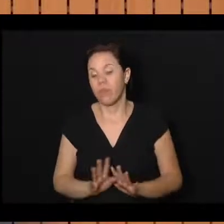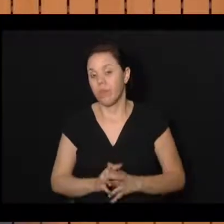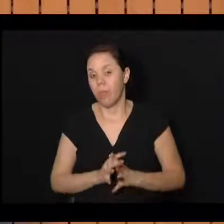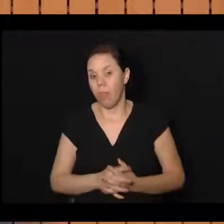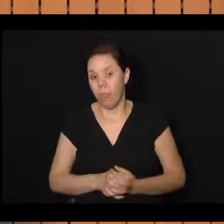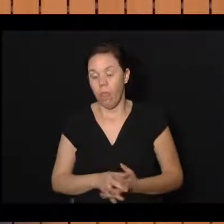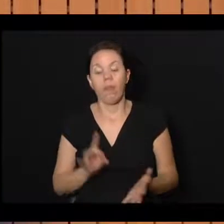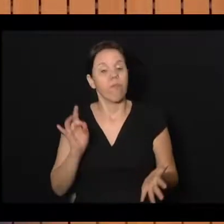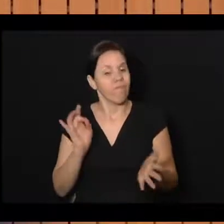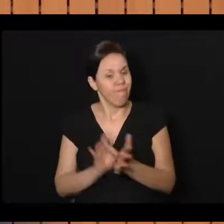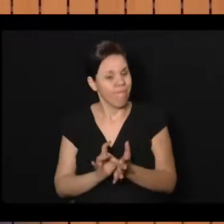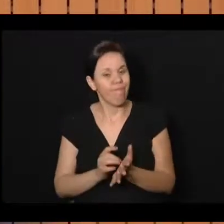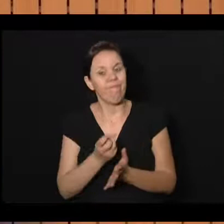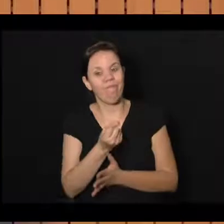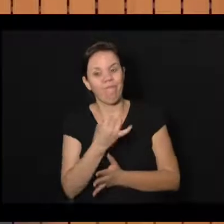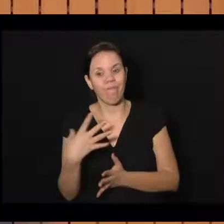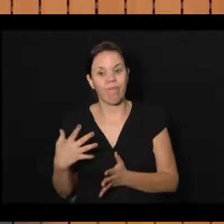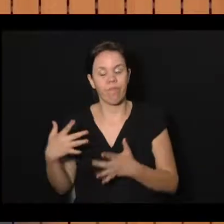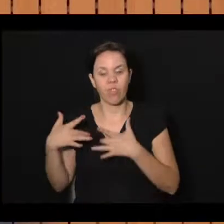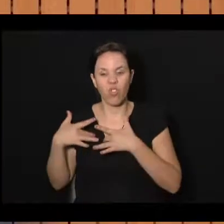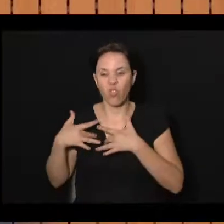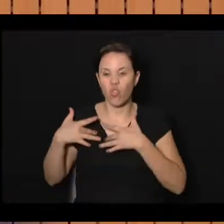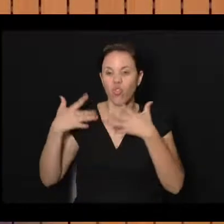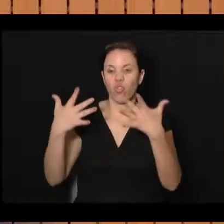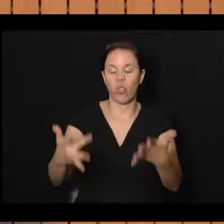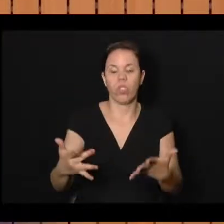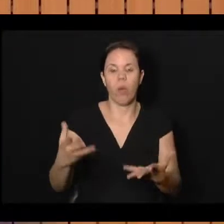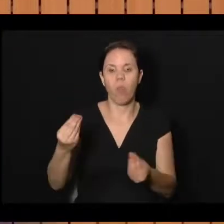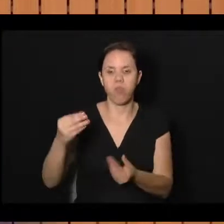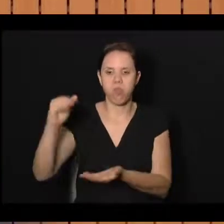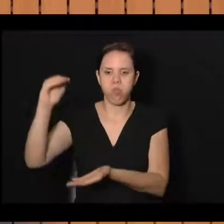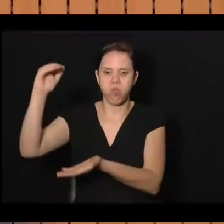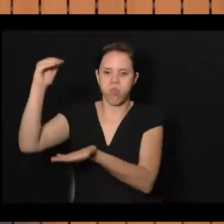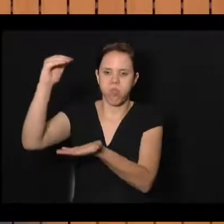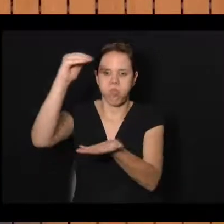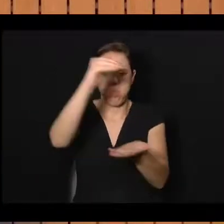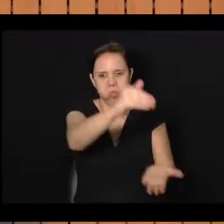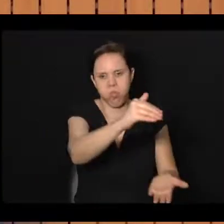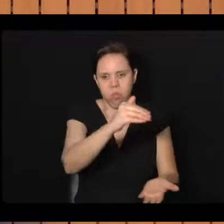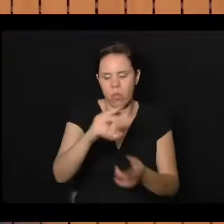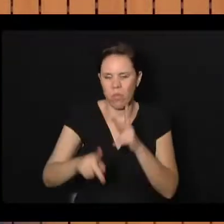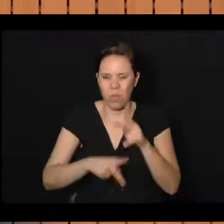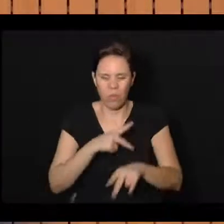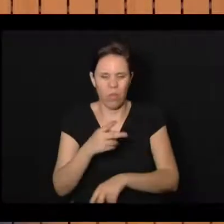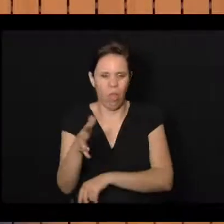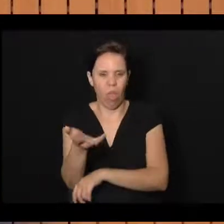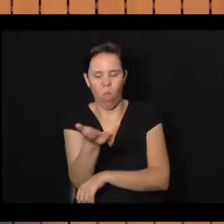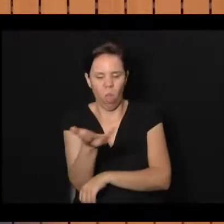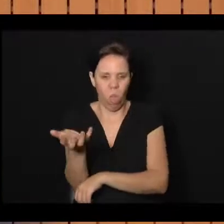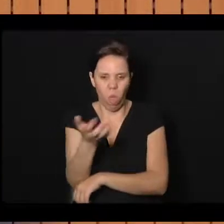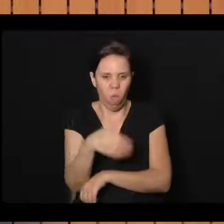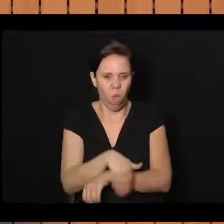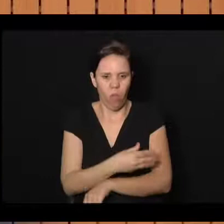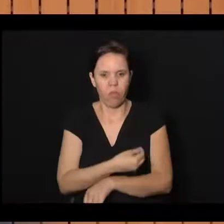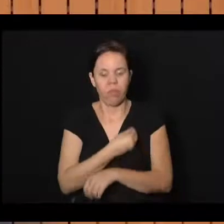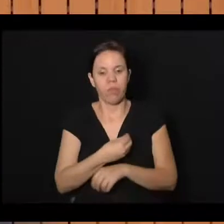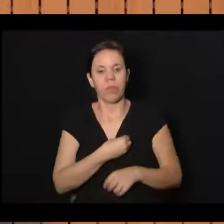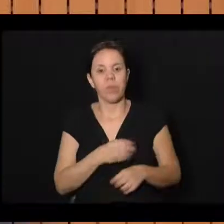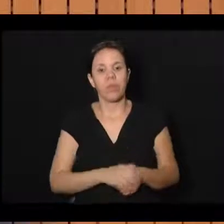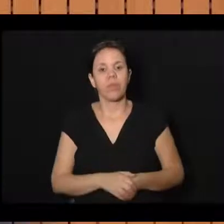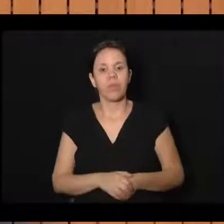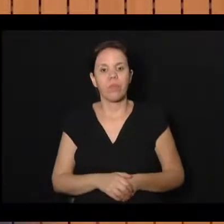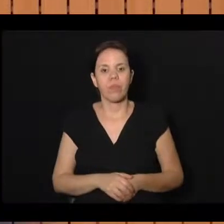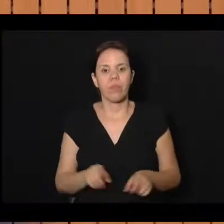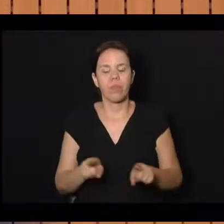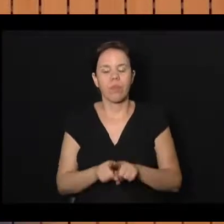a concentração de doações é muito grande o vereador é a doação e por outros motivos também ligado principalmente o